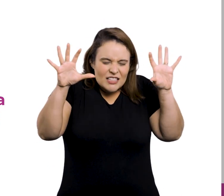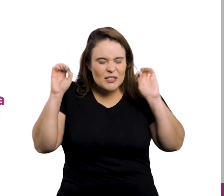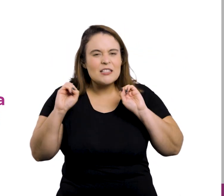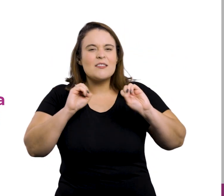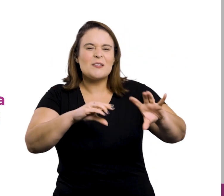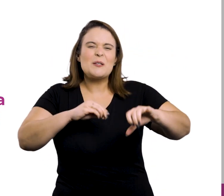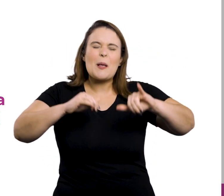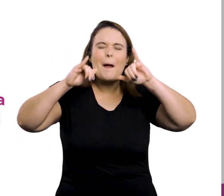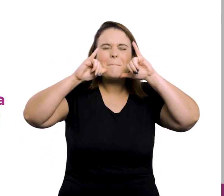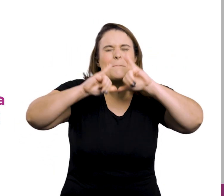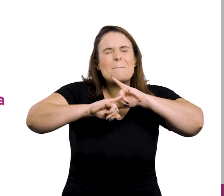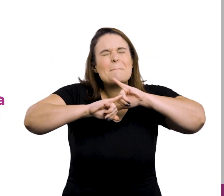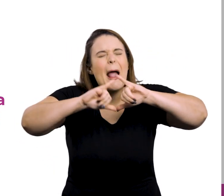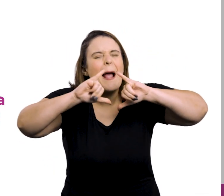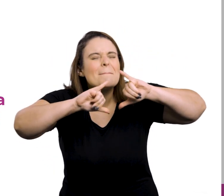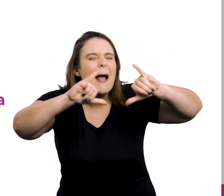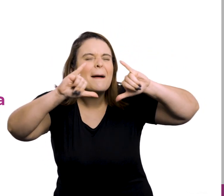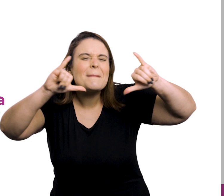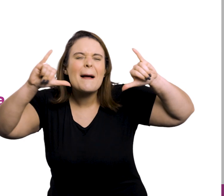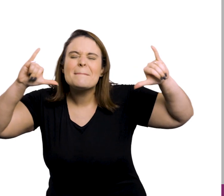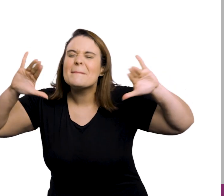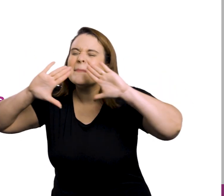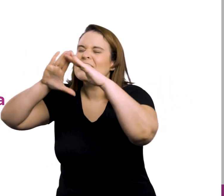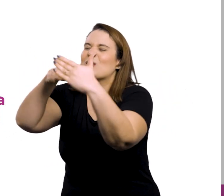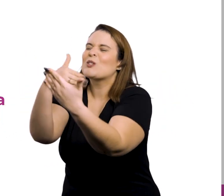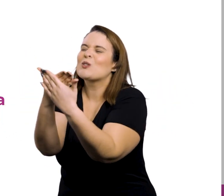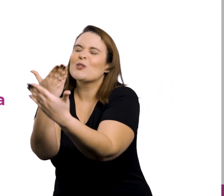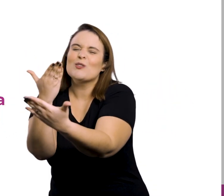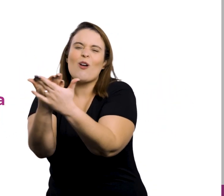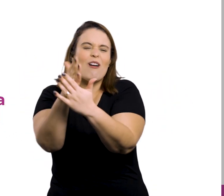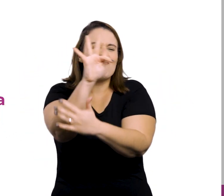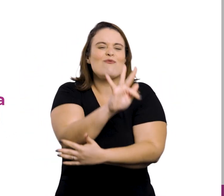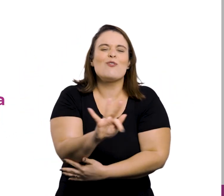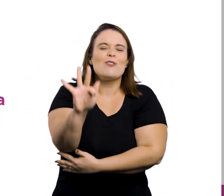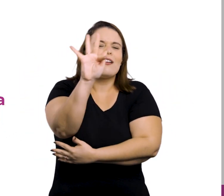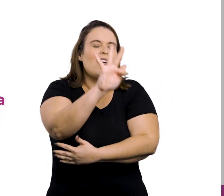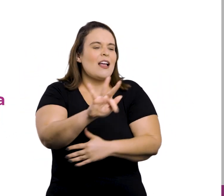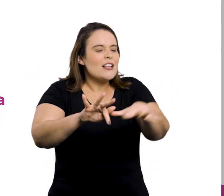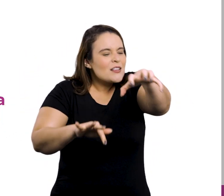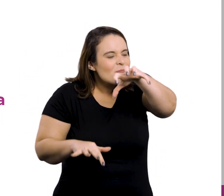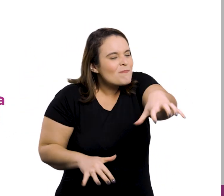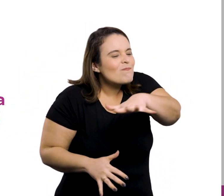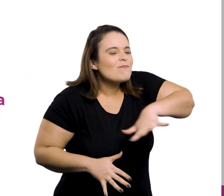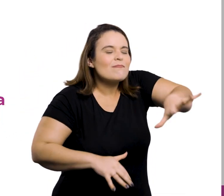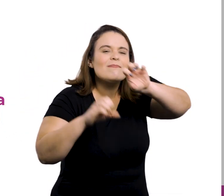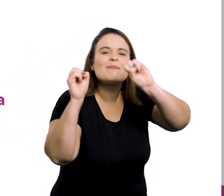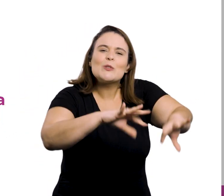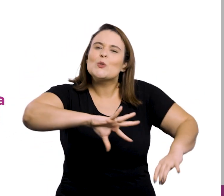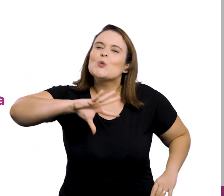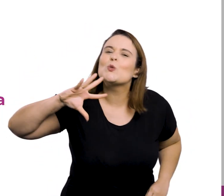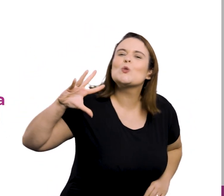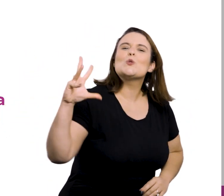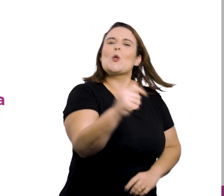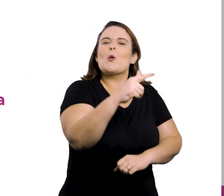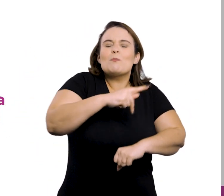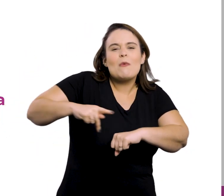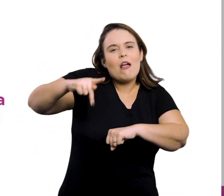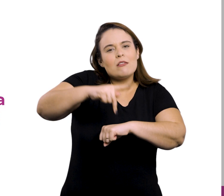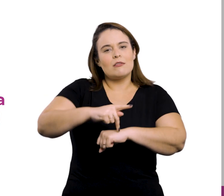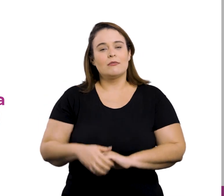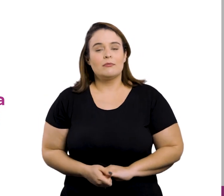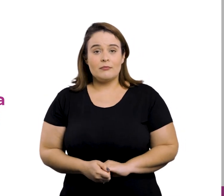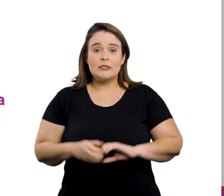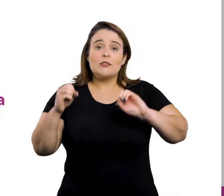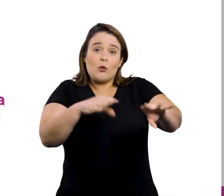por escolas democráticas e pela liberdade de ensinar ecoe em toda a escola, em toda a universidade e em